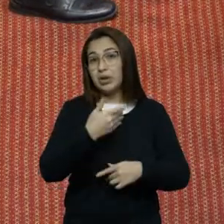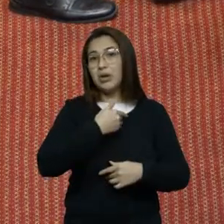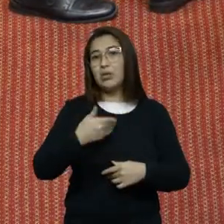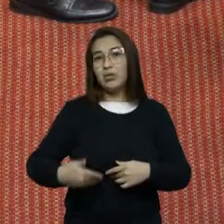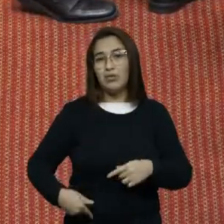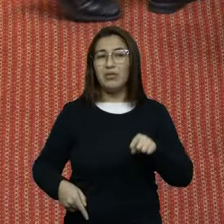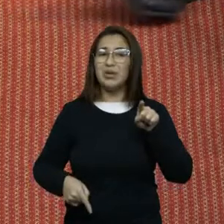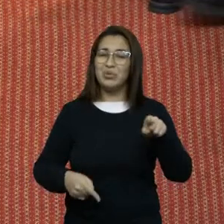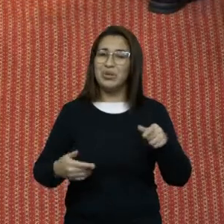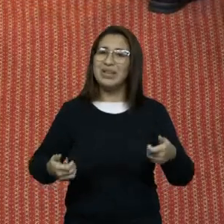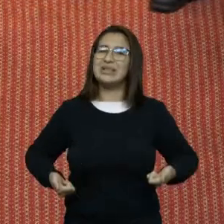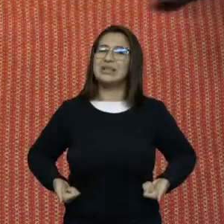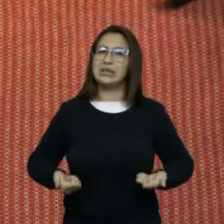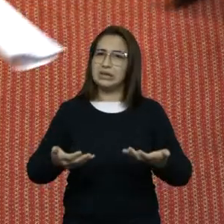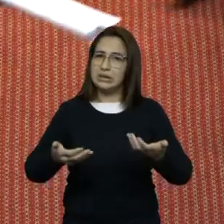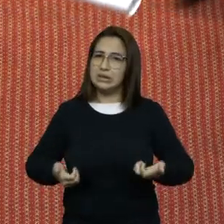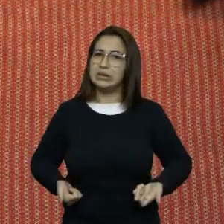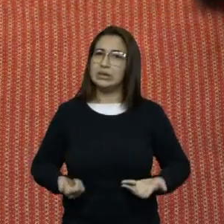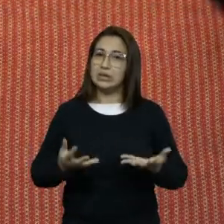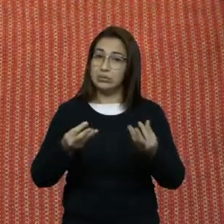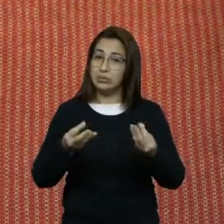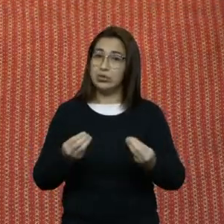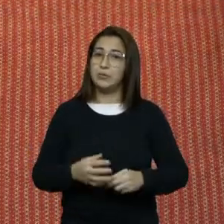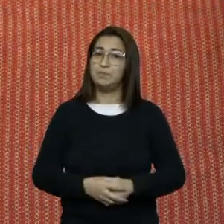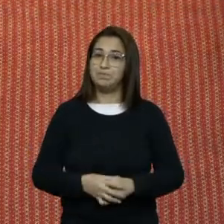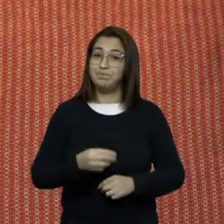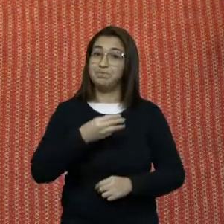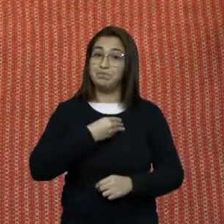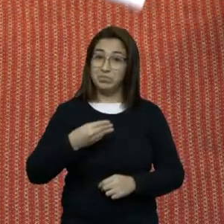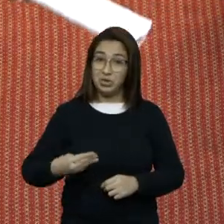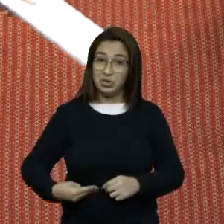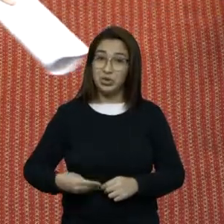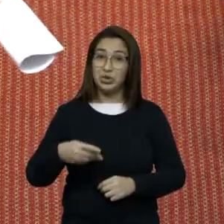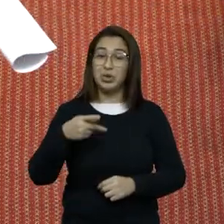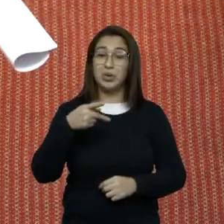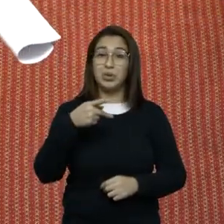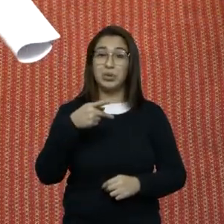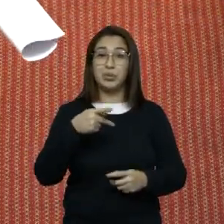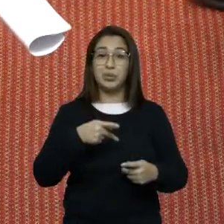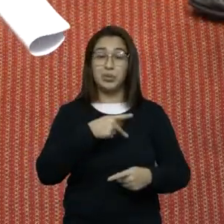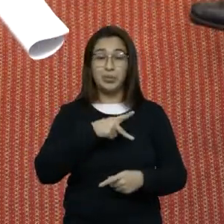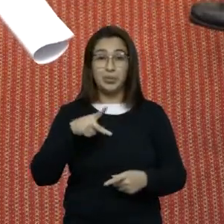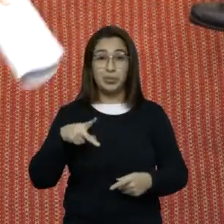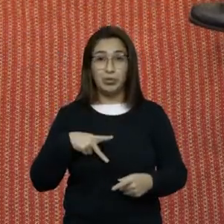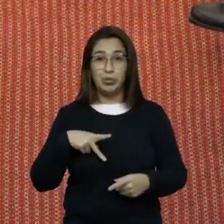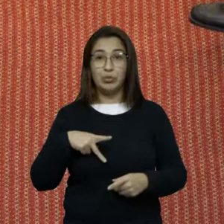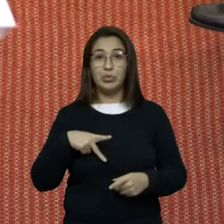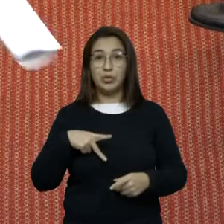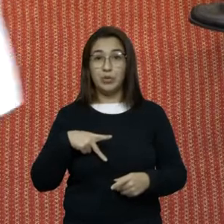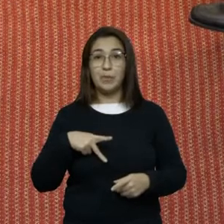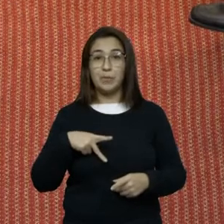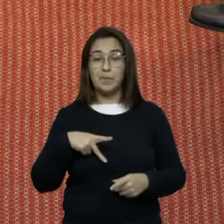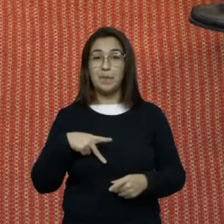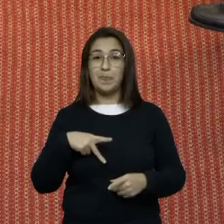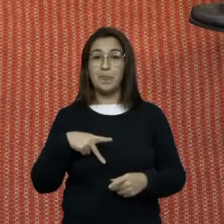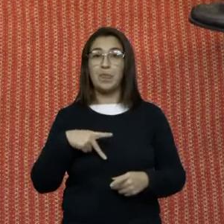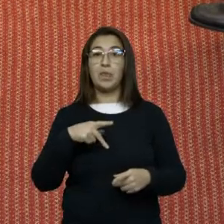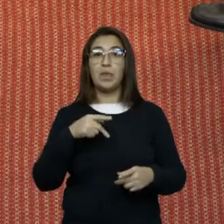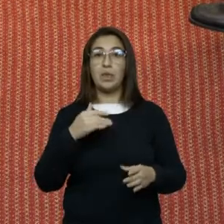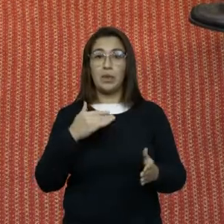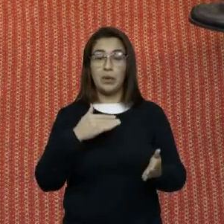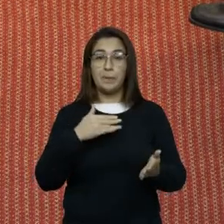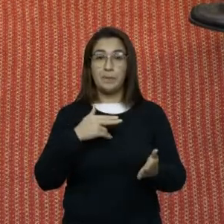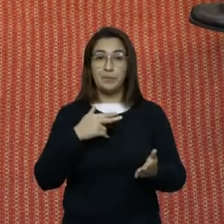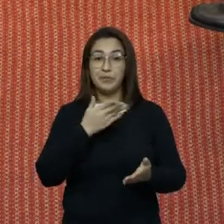gasta Oi gente Ministério Público acabou de entrar com uma ação contra um projeto e Incondicional que o governo encaminhou